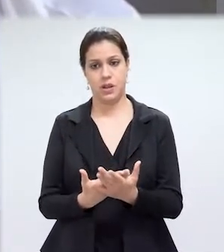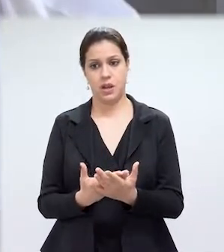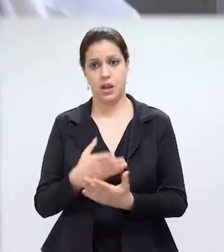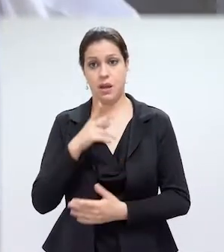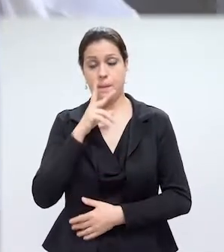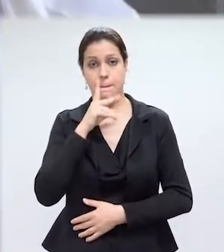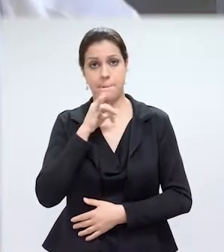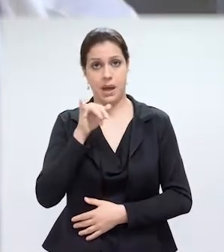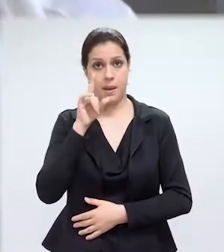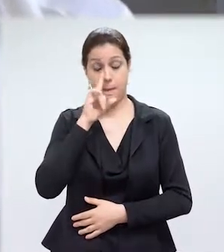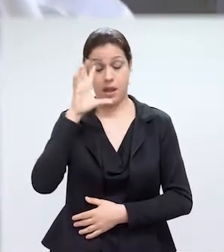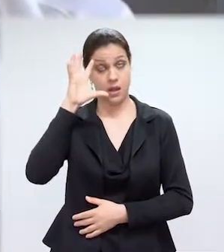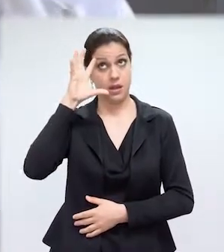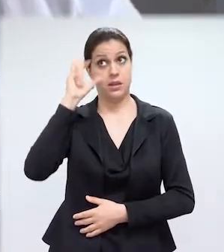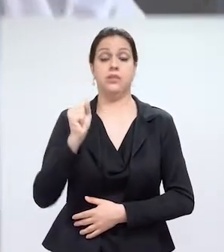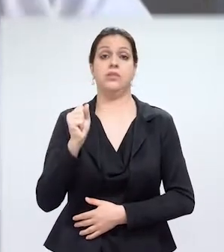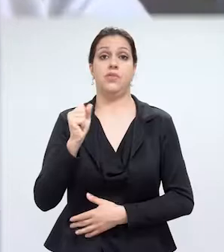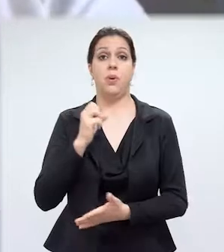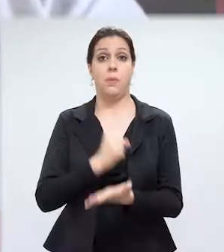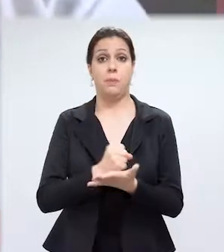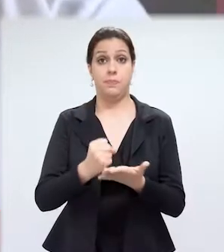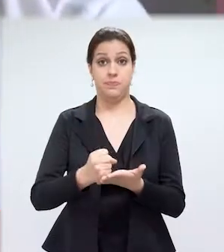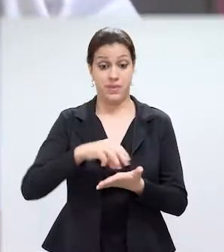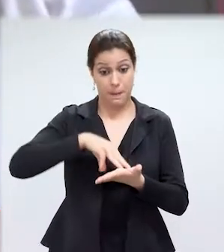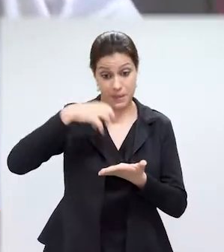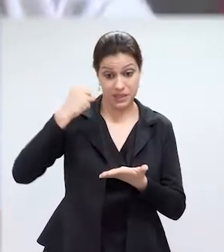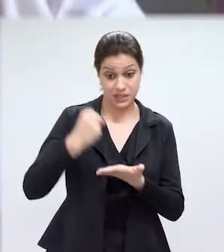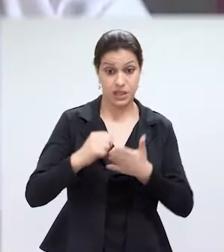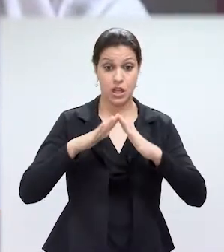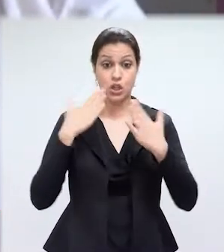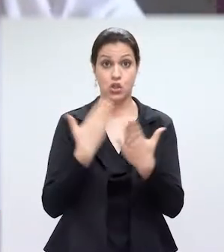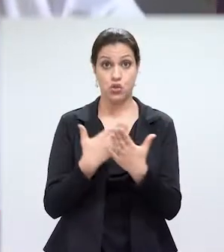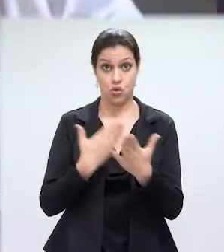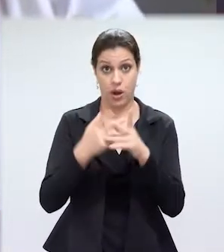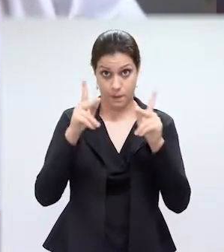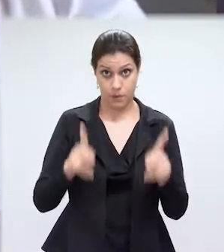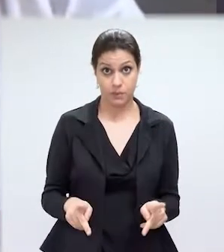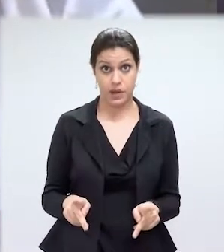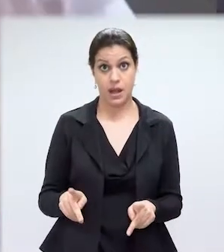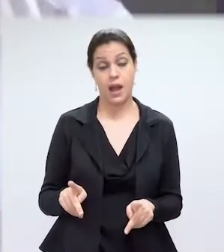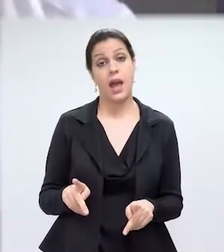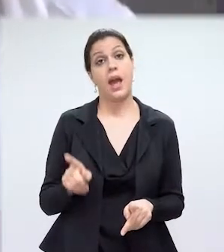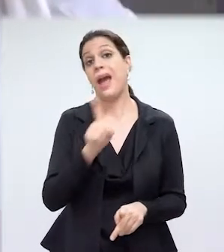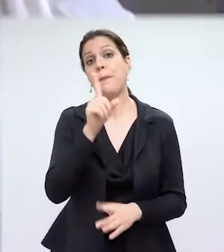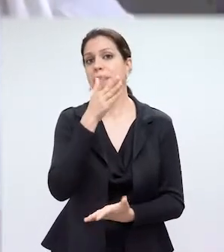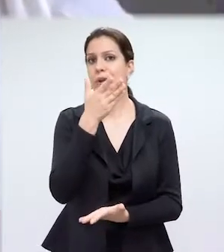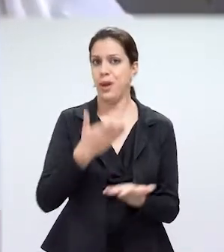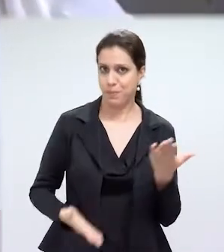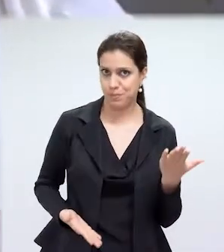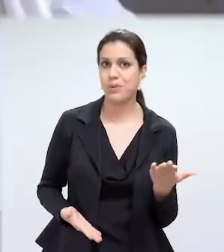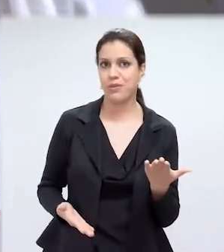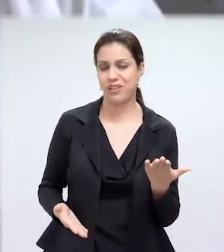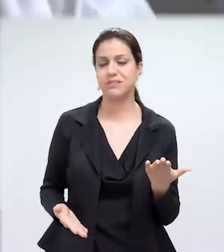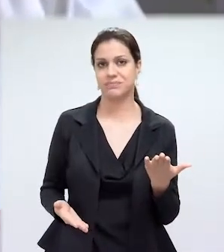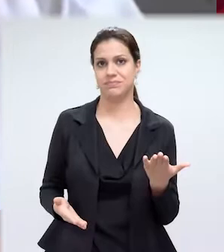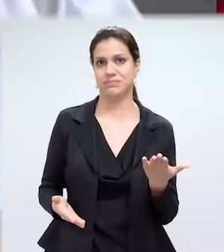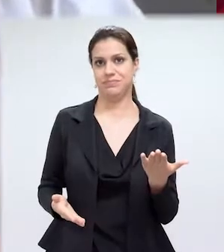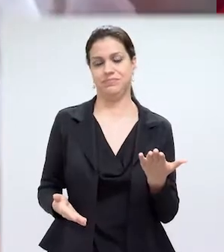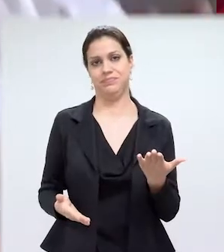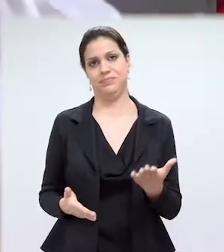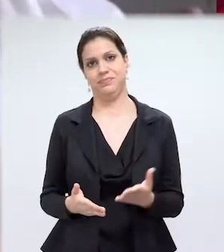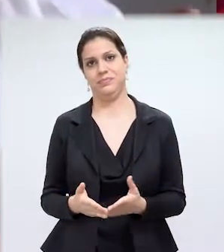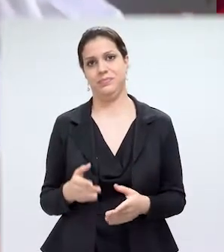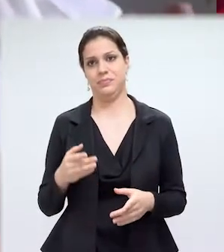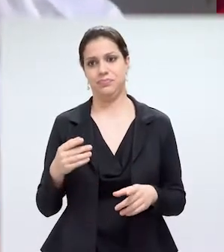da escola, quando esses pais tiram e matriculam na escola pública, primeiro é para não perder o ano, porque se